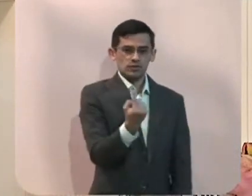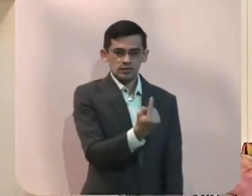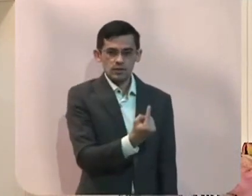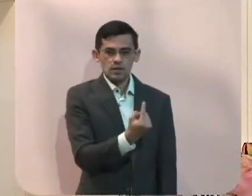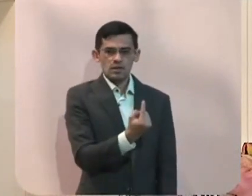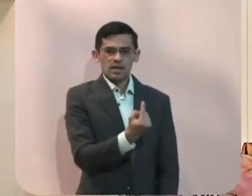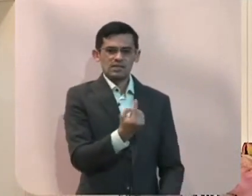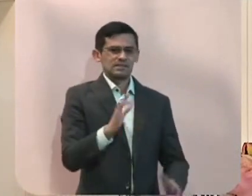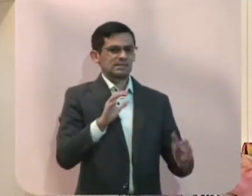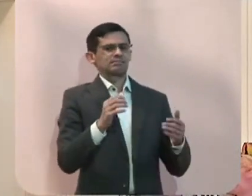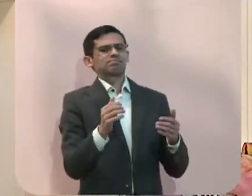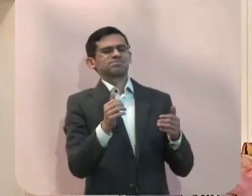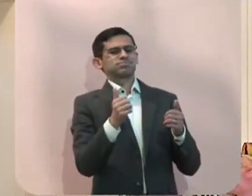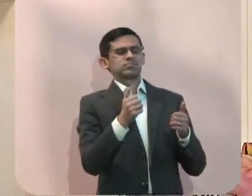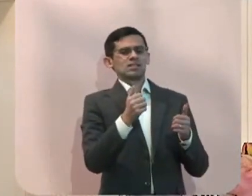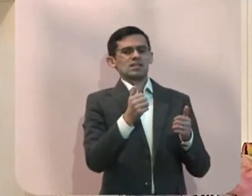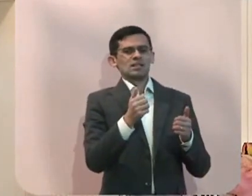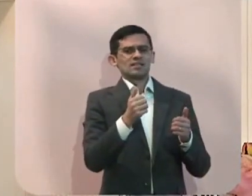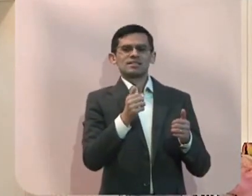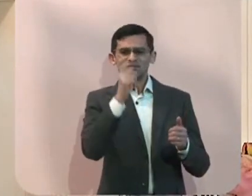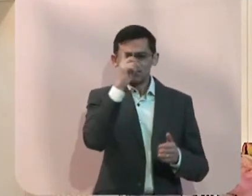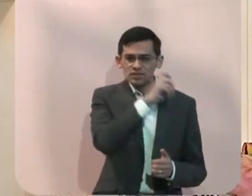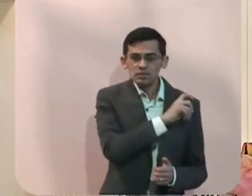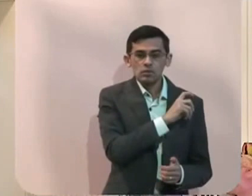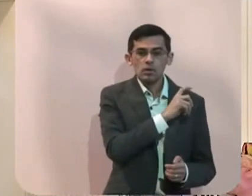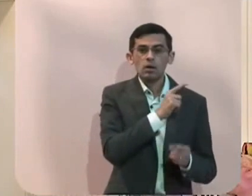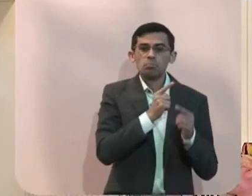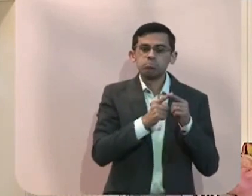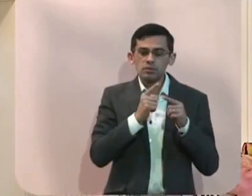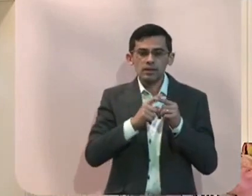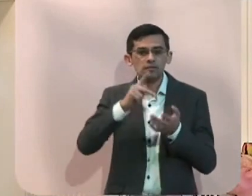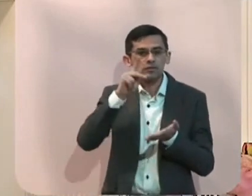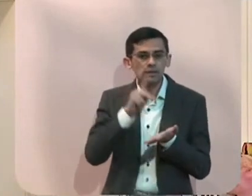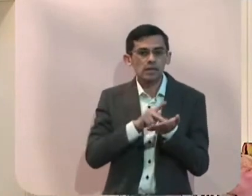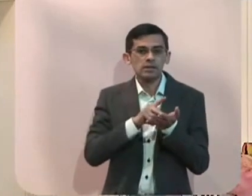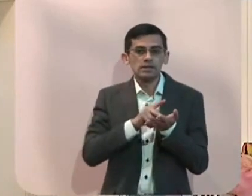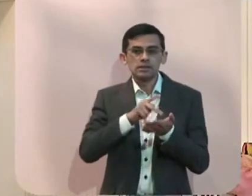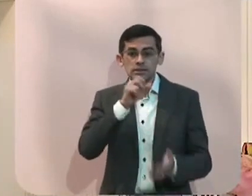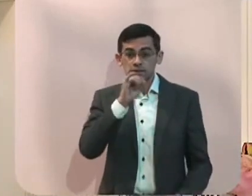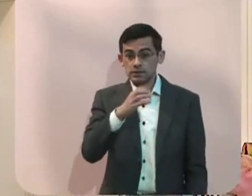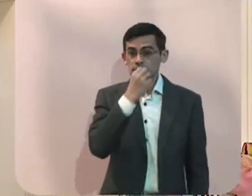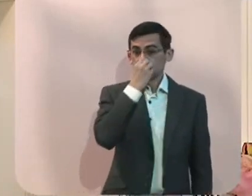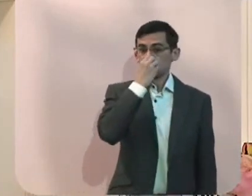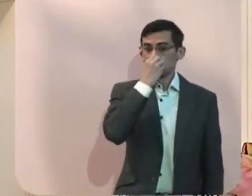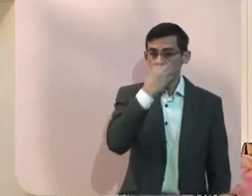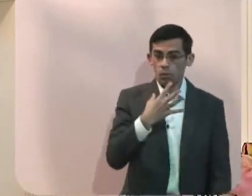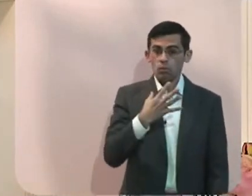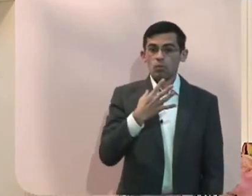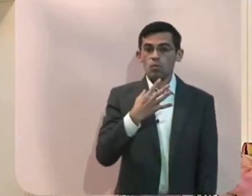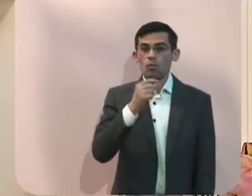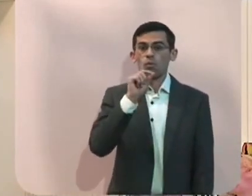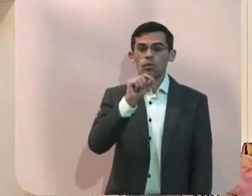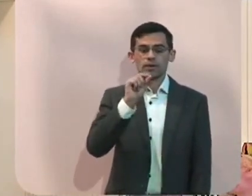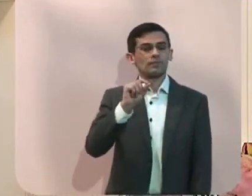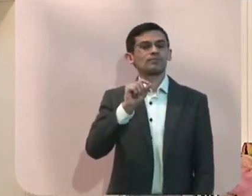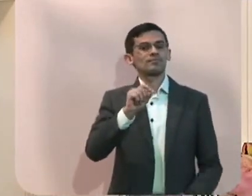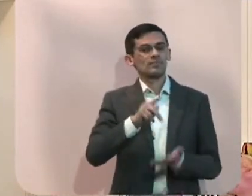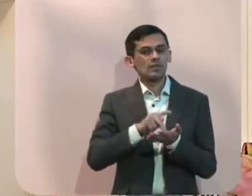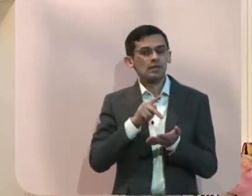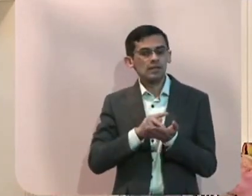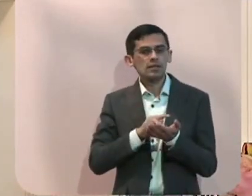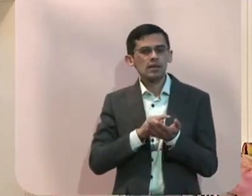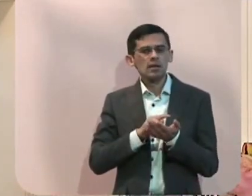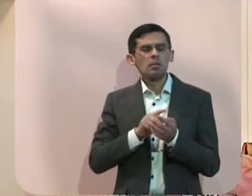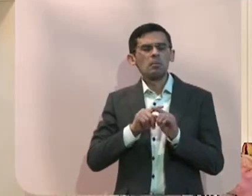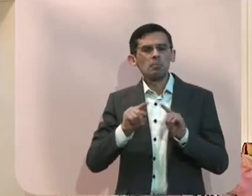ser frustrante. Por quê? Porque, sendo gente boa, a gente corre um perigo. E